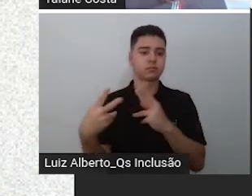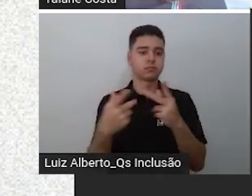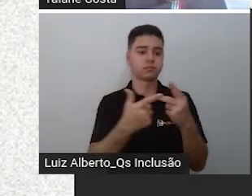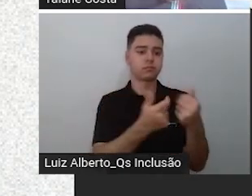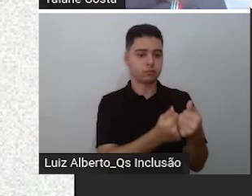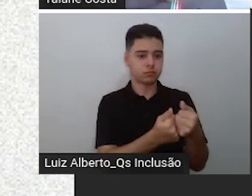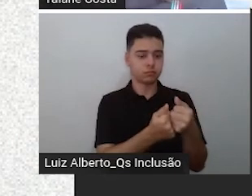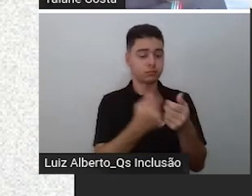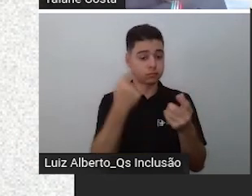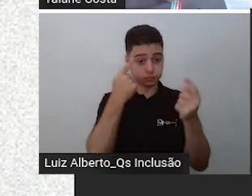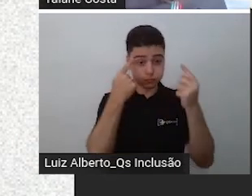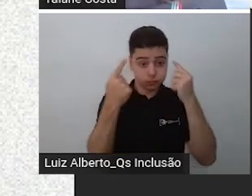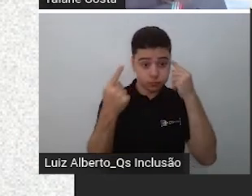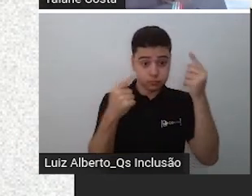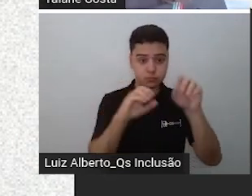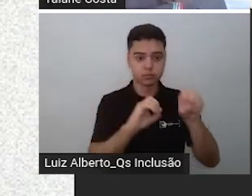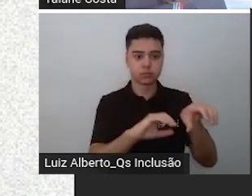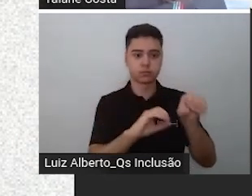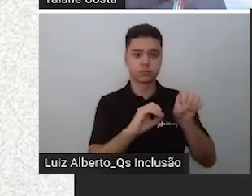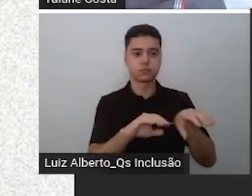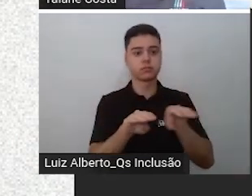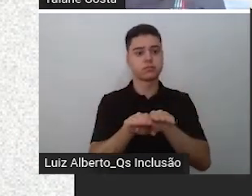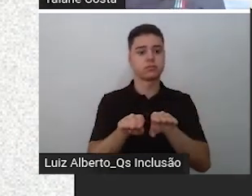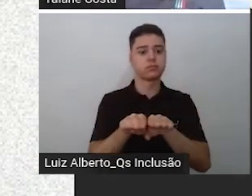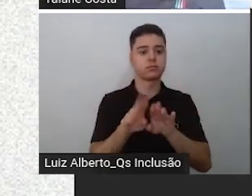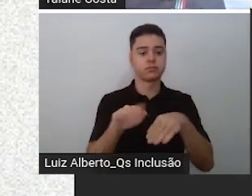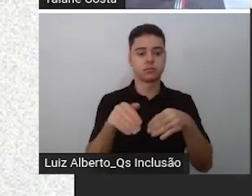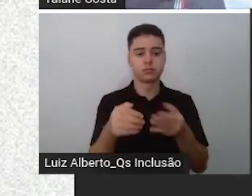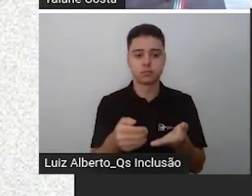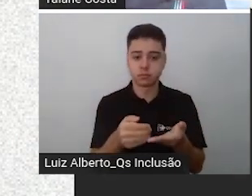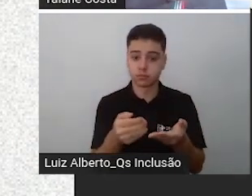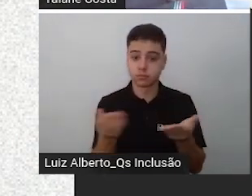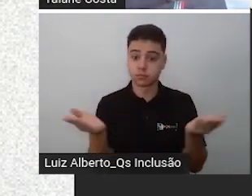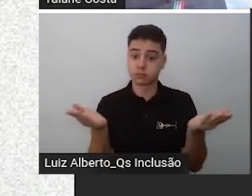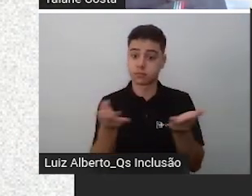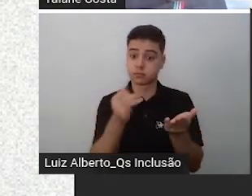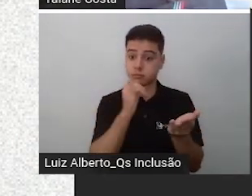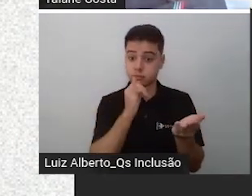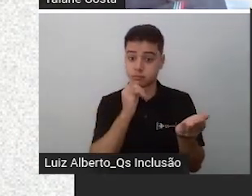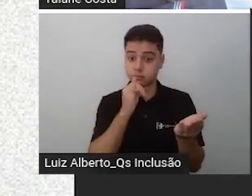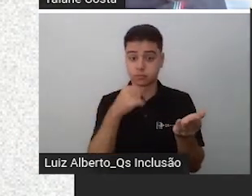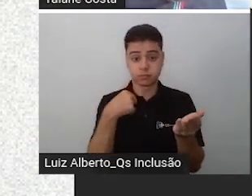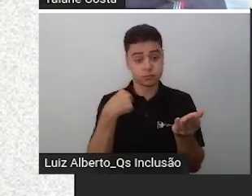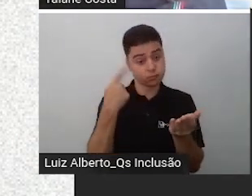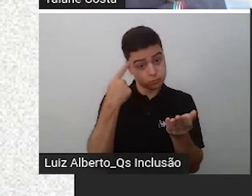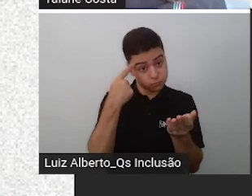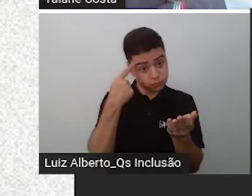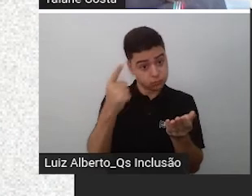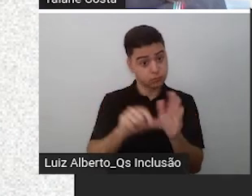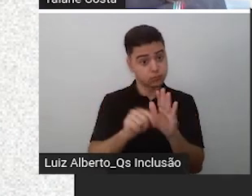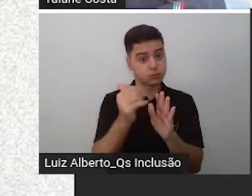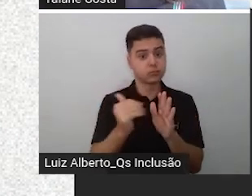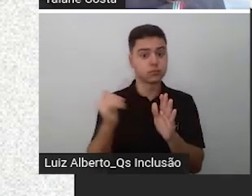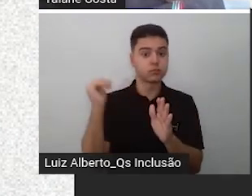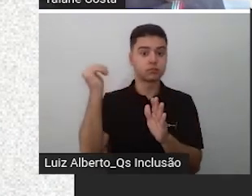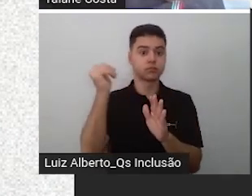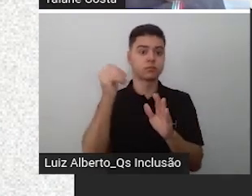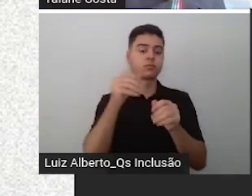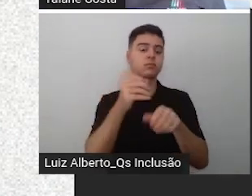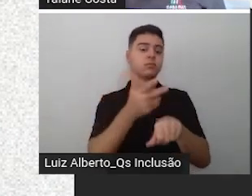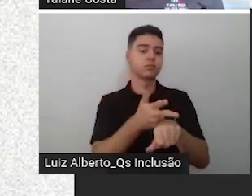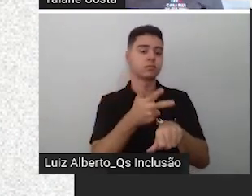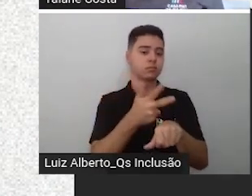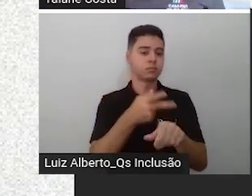essa ideia, essa educação. Bom, a ideia principal desse episódio foi falar